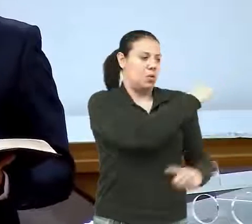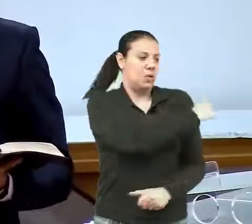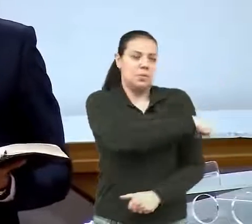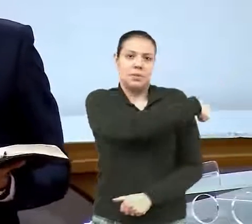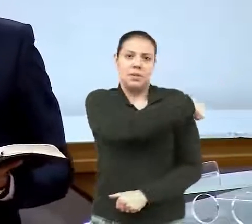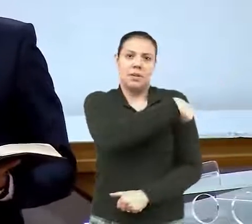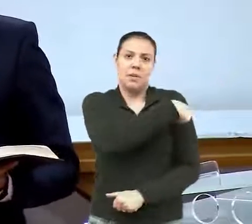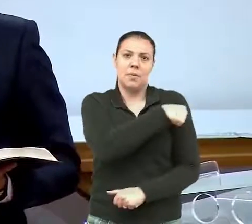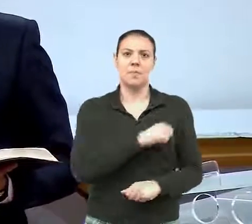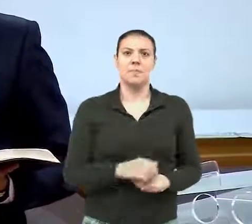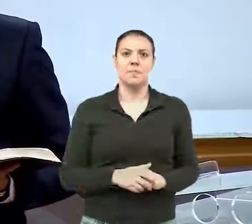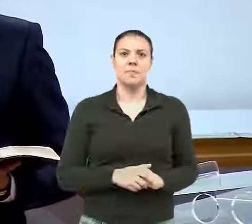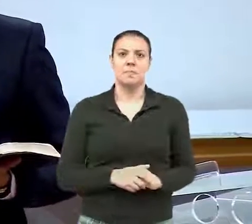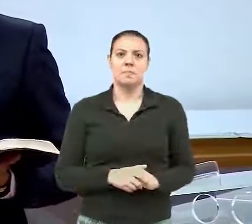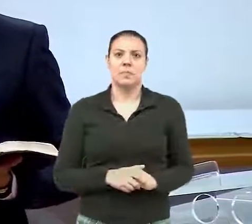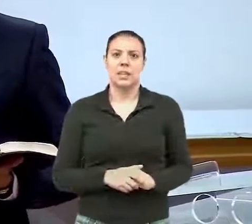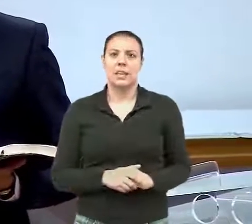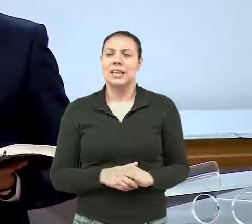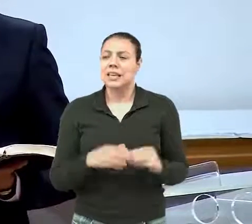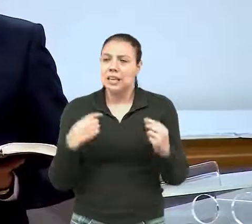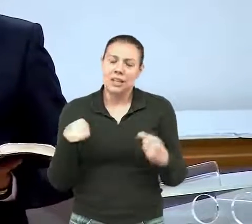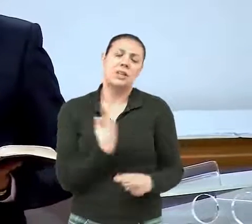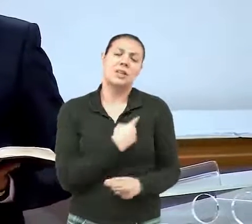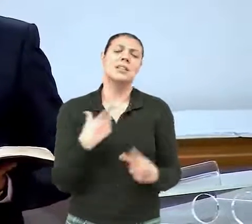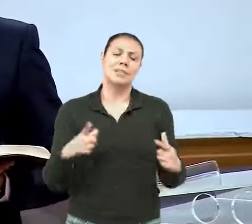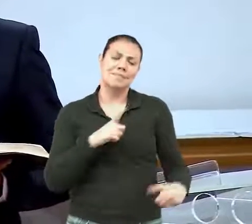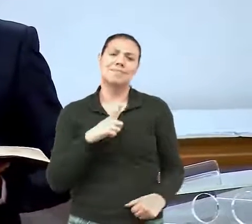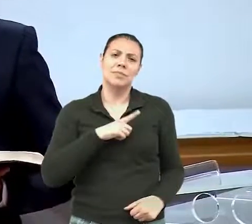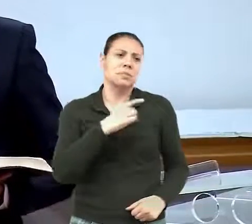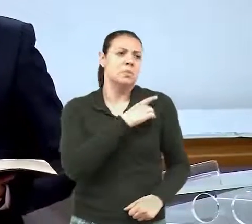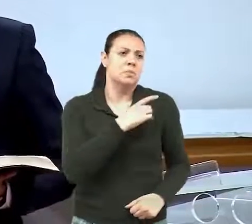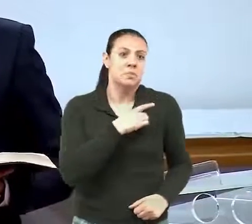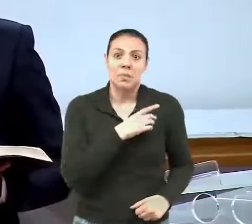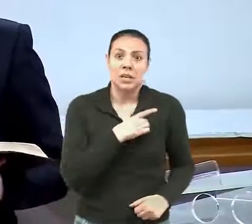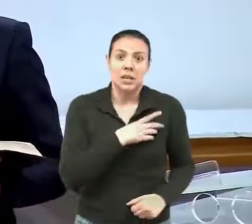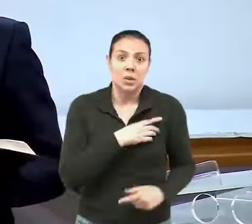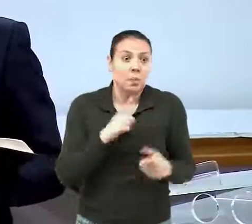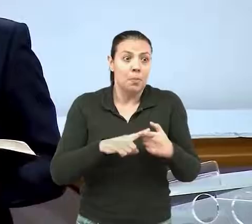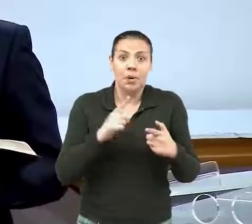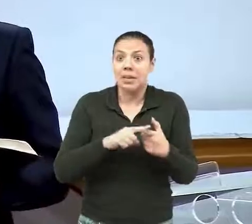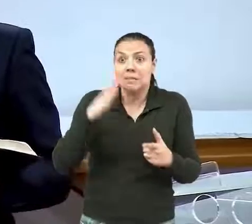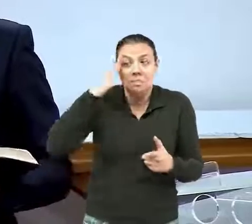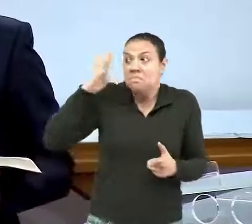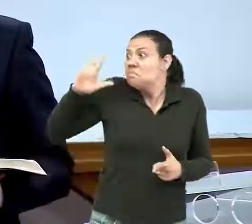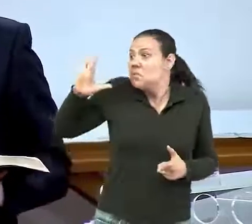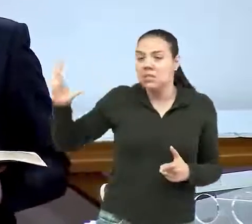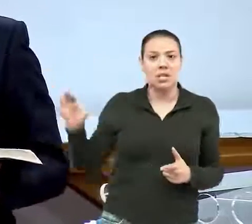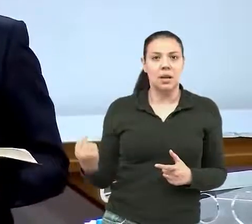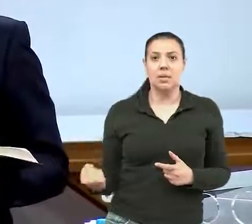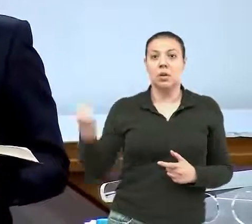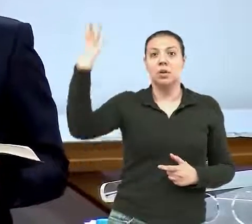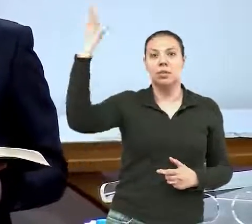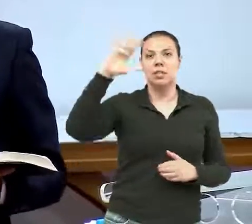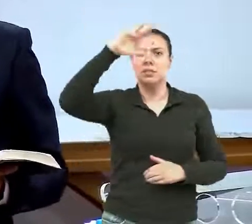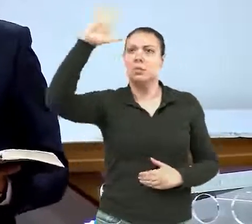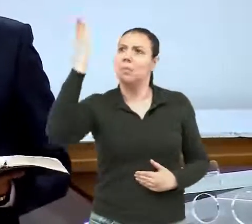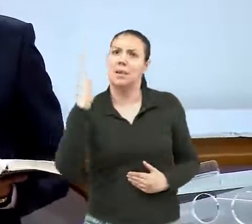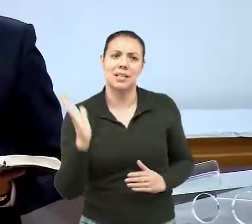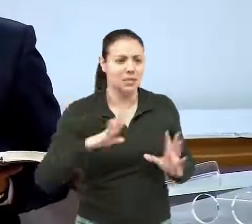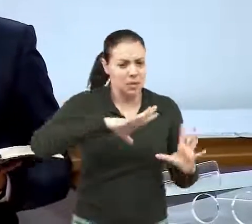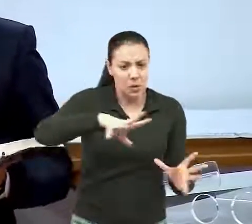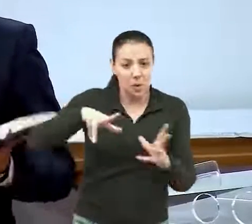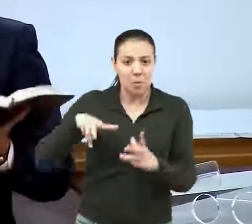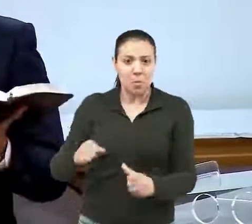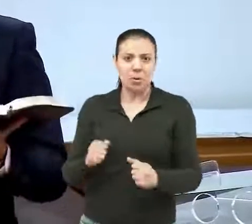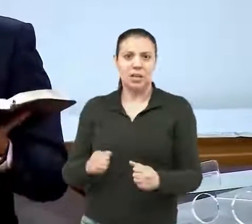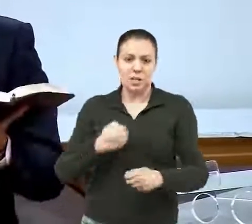nós estamos aí rodeados com temores acerca do que vai acontecer com o Brasil, do que vai acontecer com o mundo, nessa